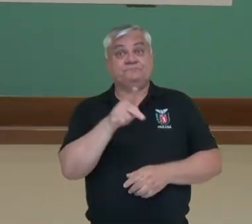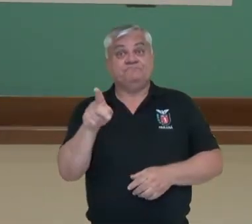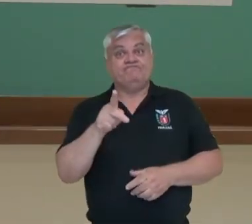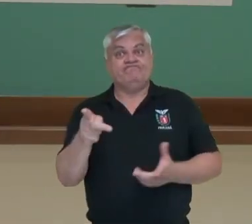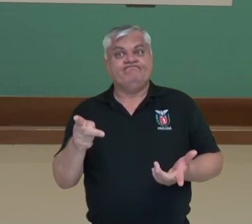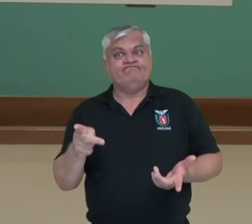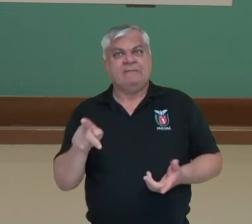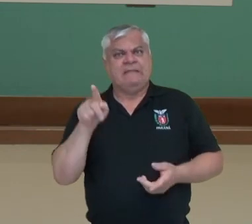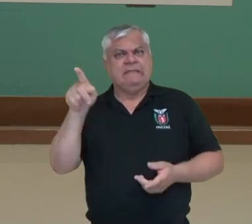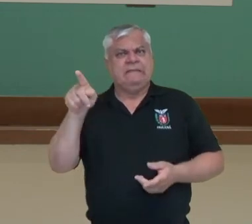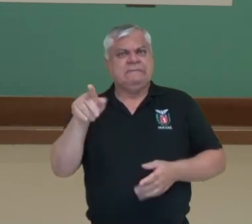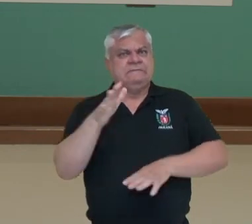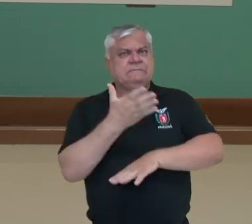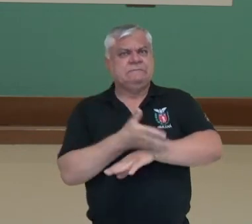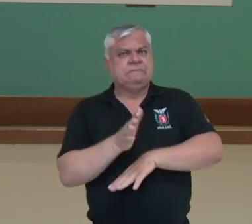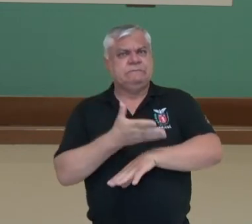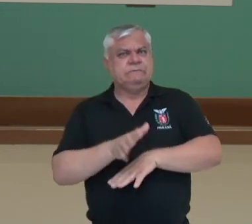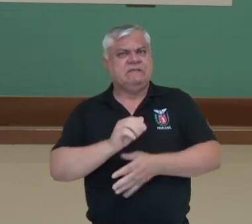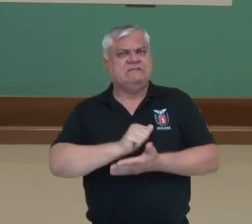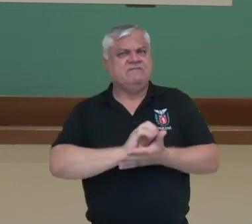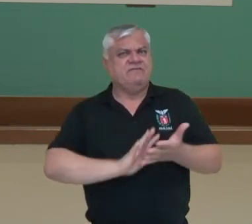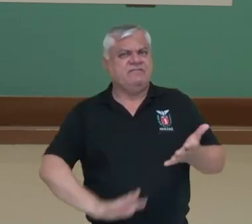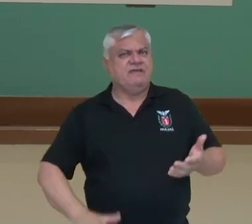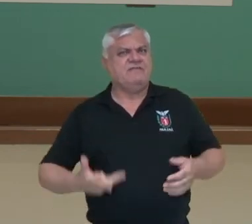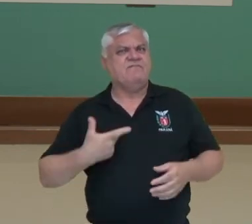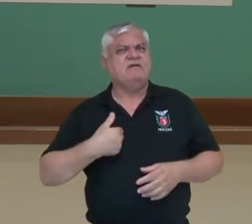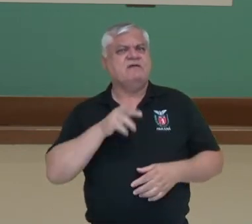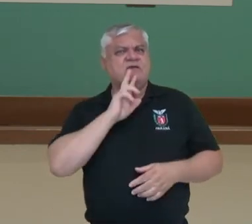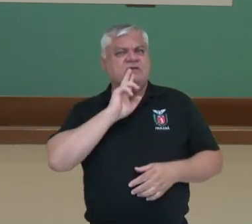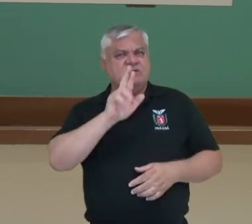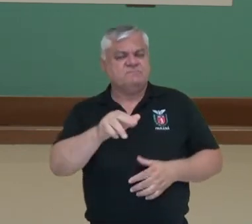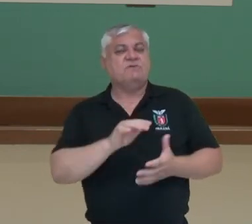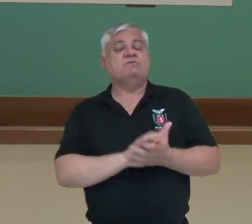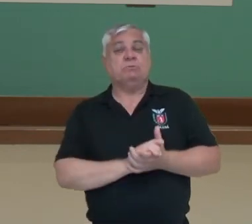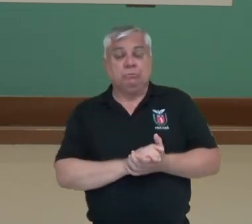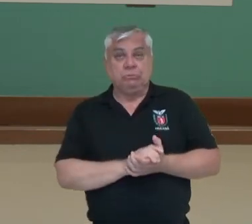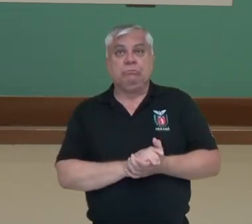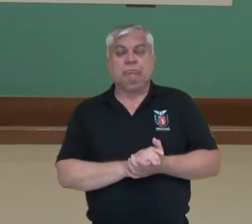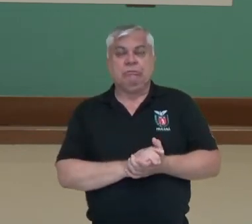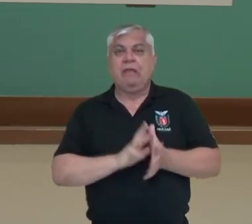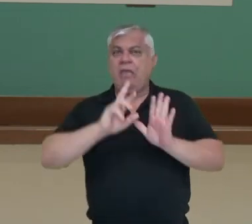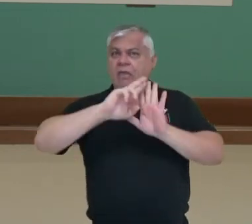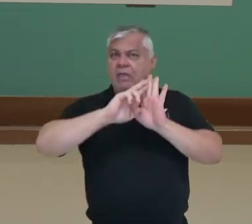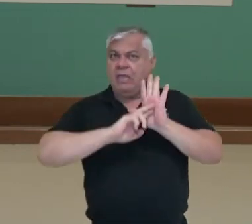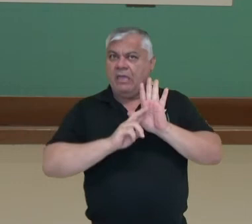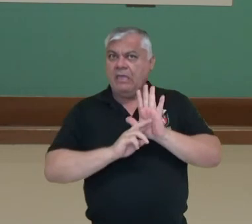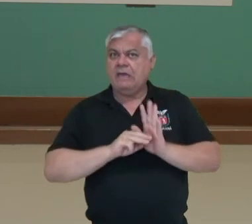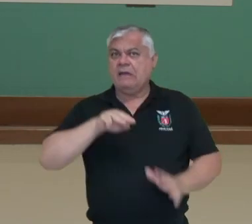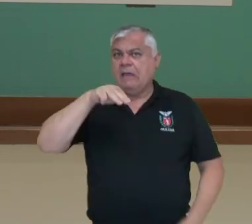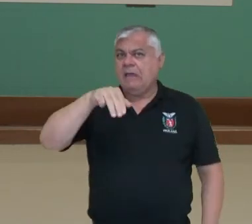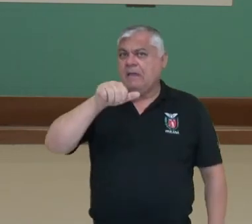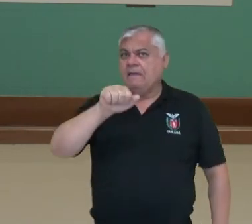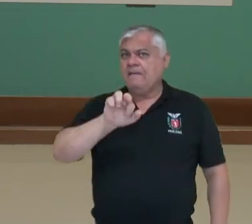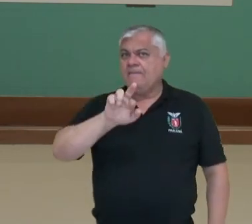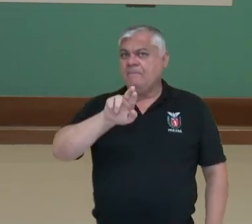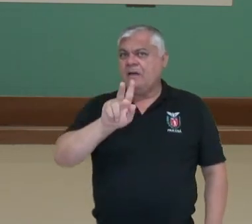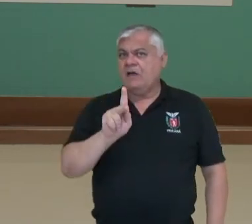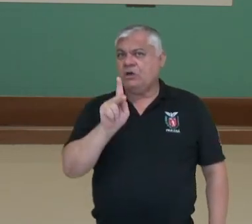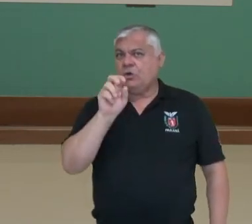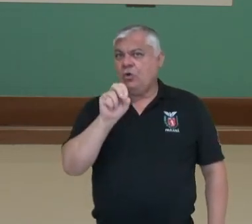Professor, esse exercício aí vai ser respondido pela regra de Markovnikov. Sim, professor?